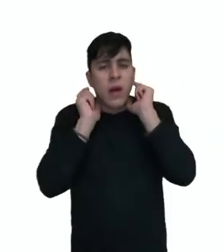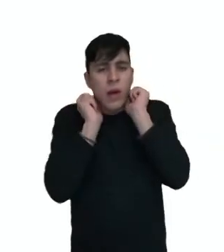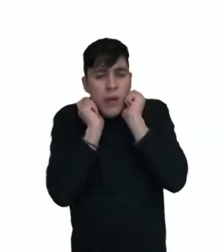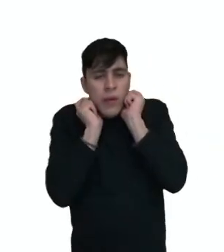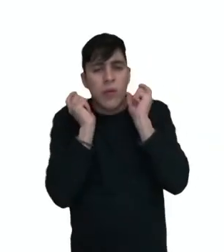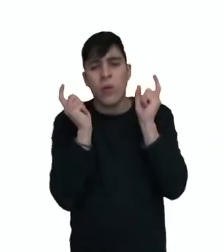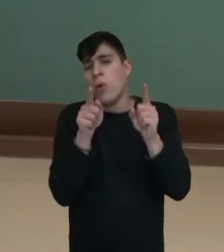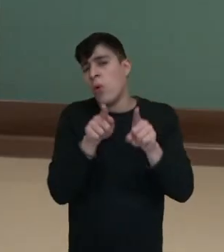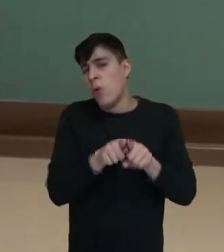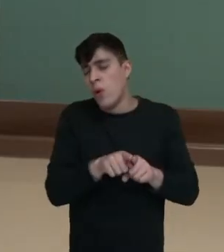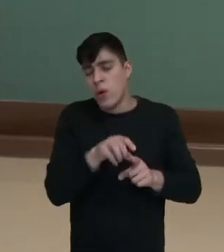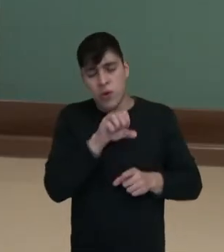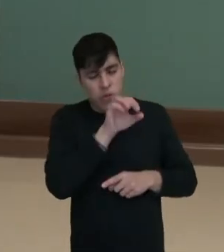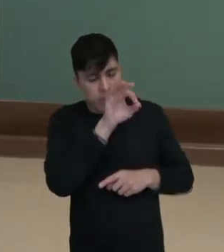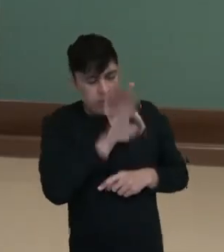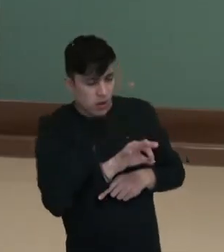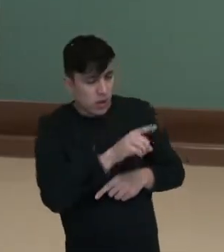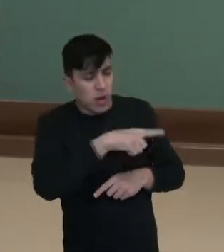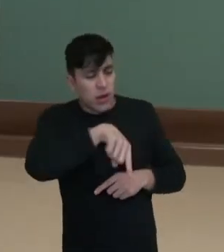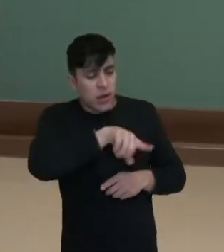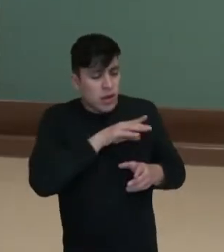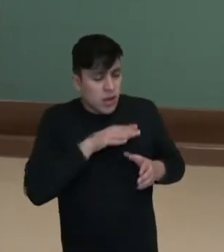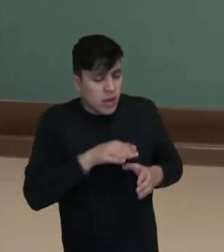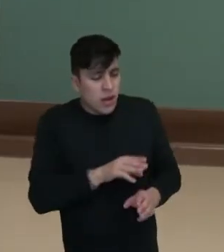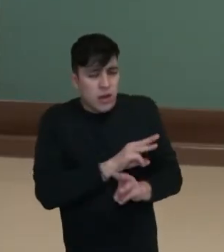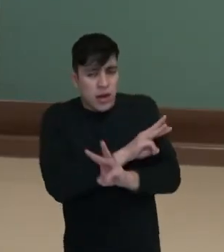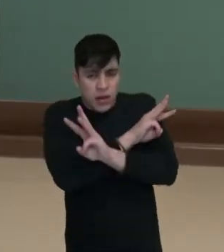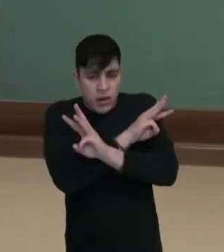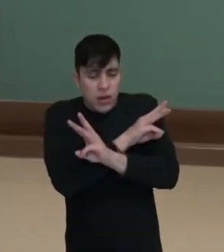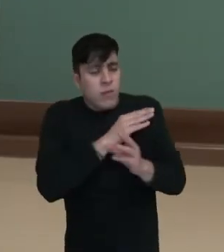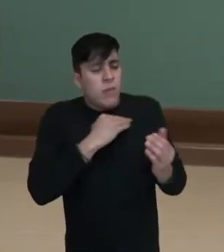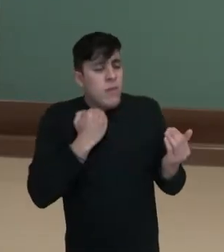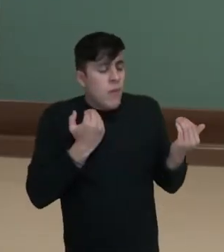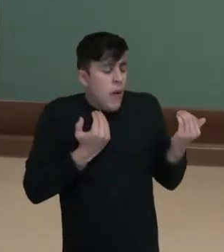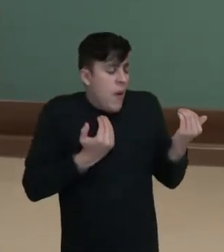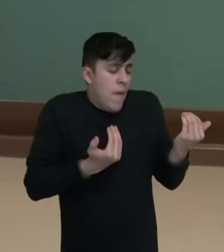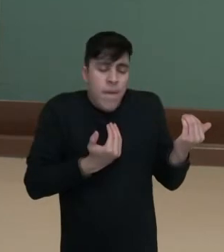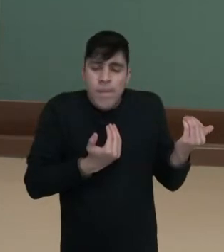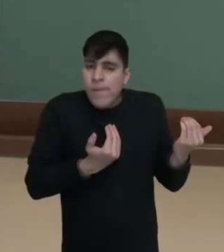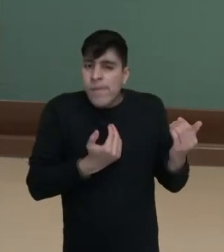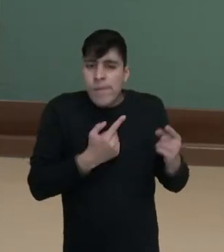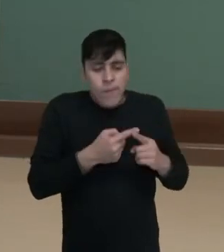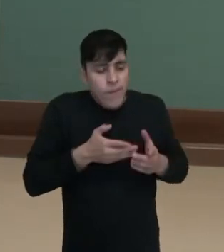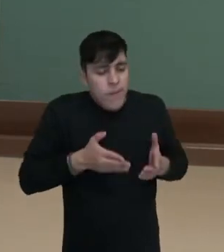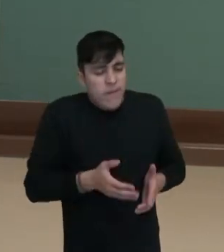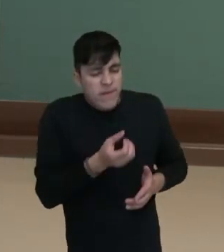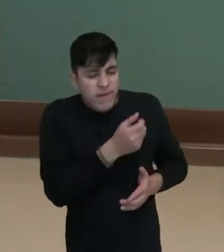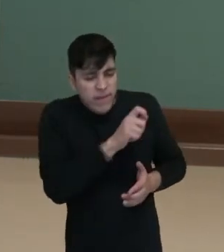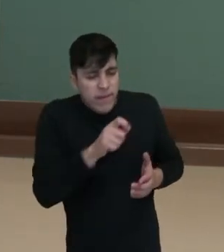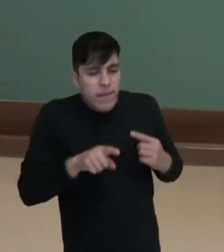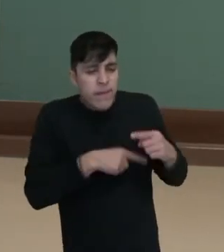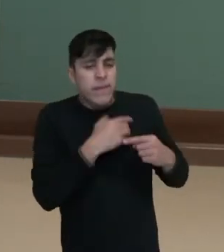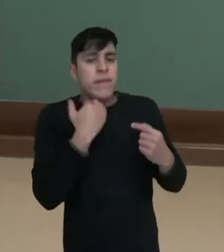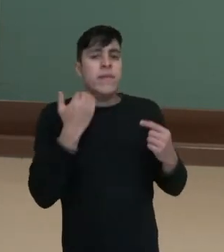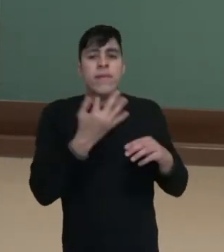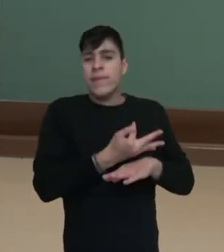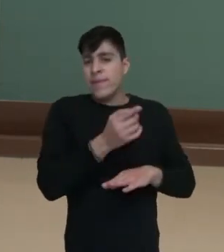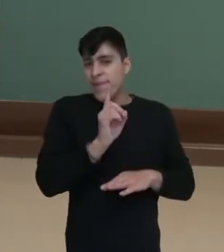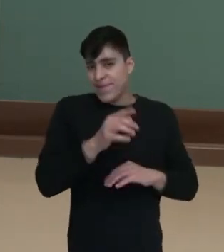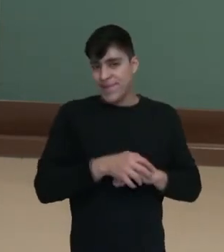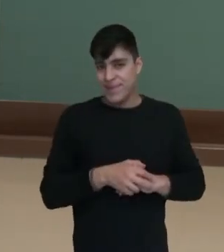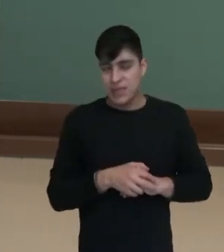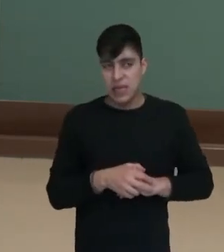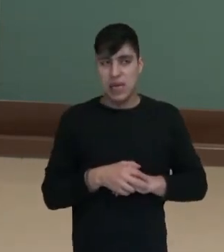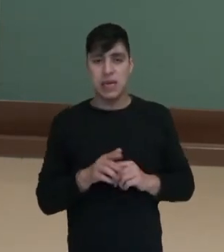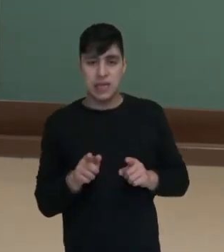né? 90% desses indivíduos morrem logo após, né, o nascimento, até mais ou menos 6 meses. A síndrome